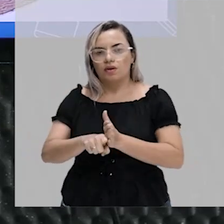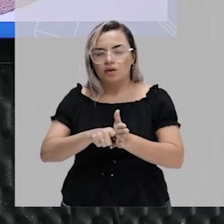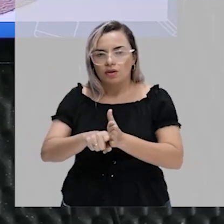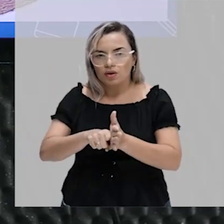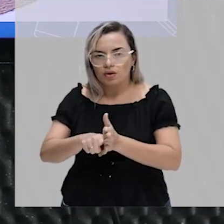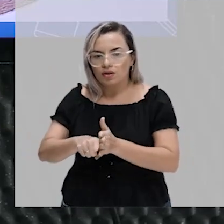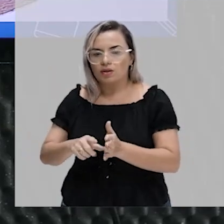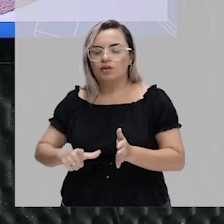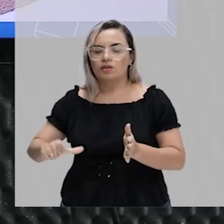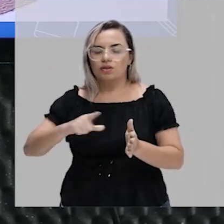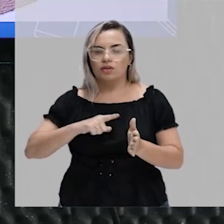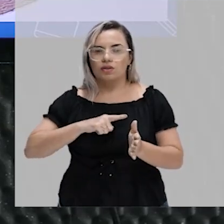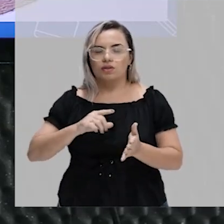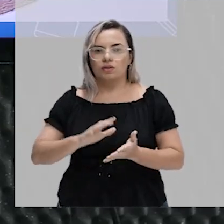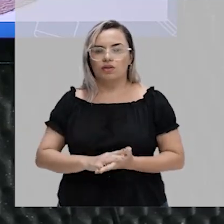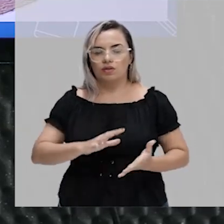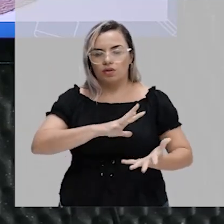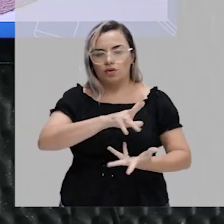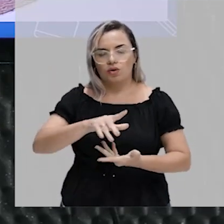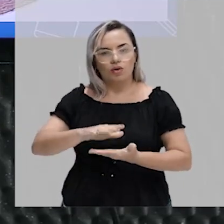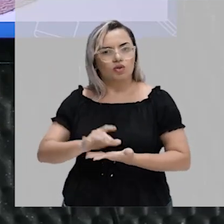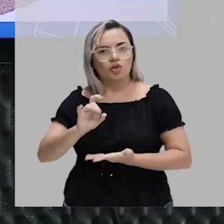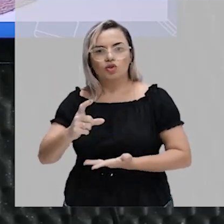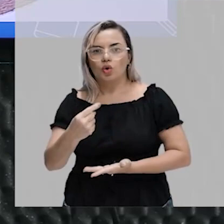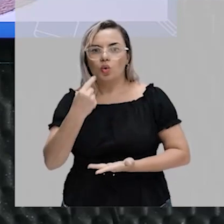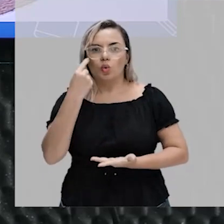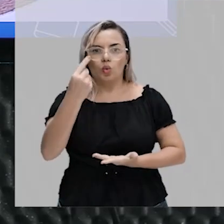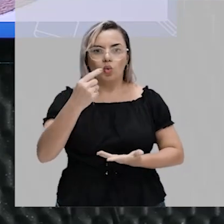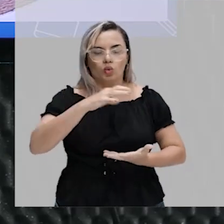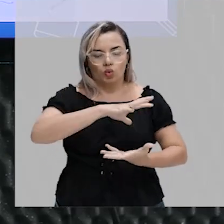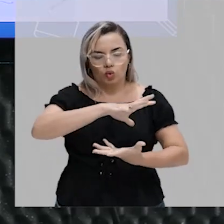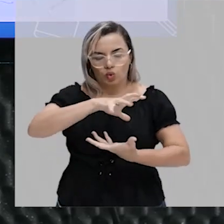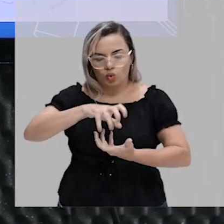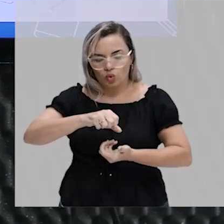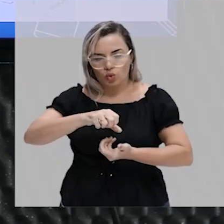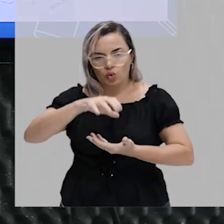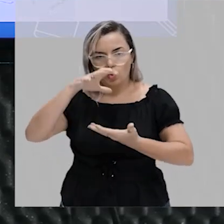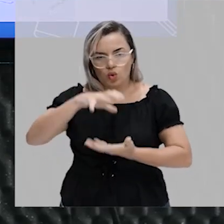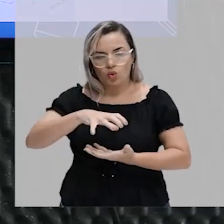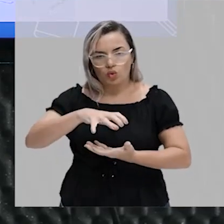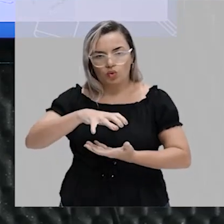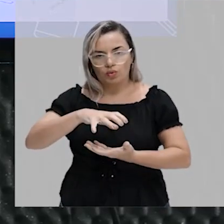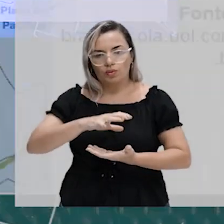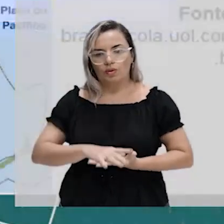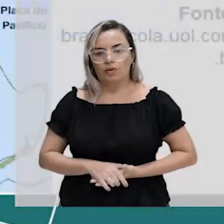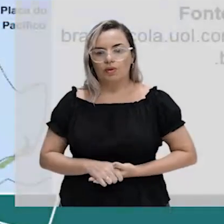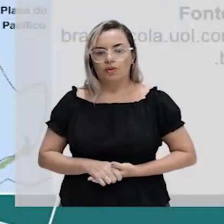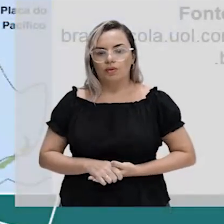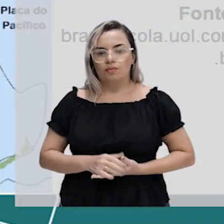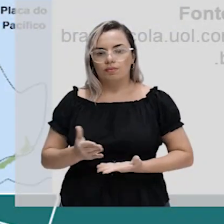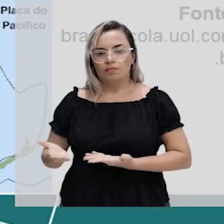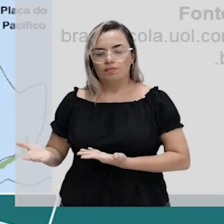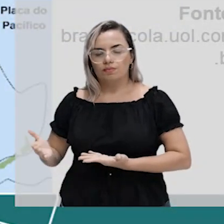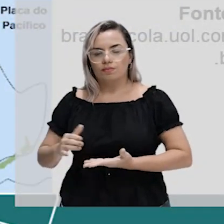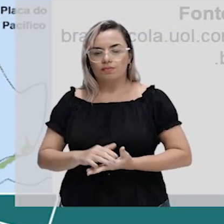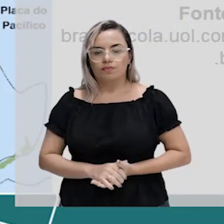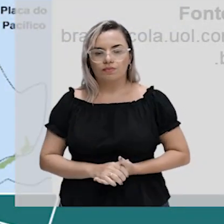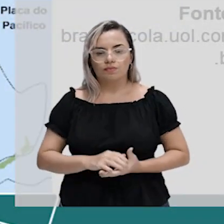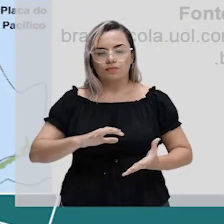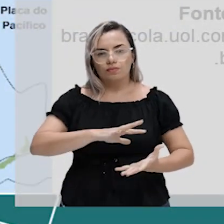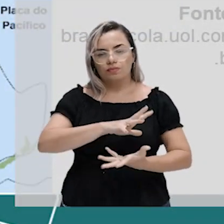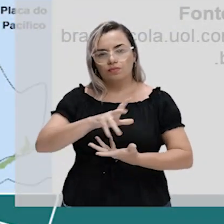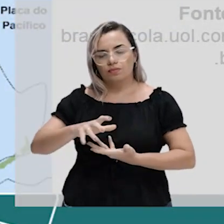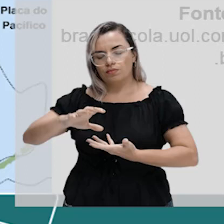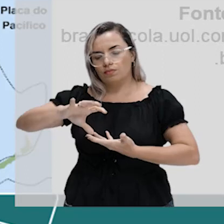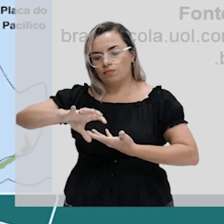que um dia o planeta ele só tinha um único continente, tá, pessoal? Esses continentes eles